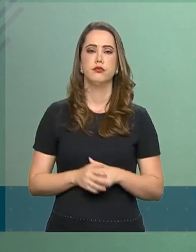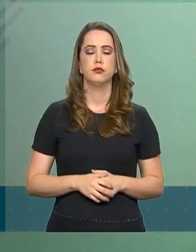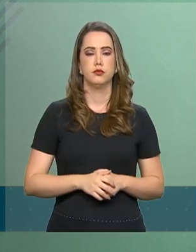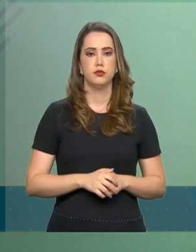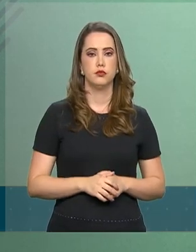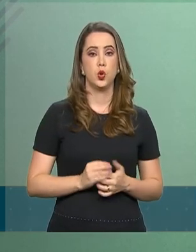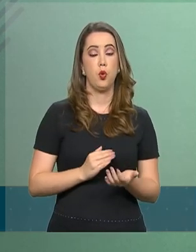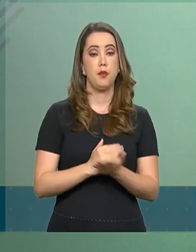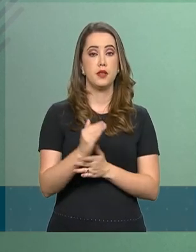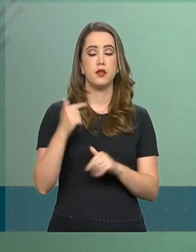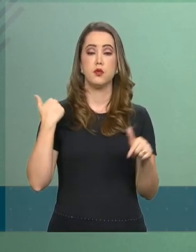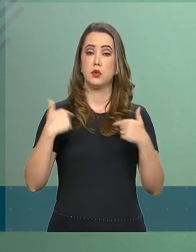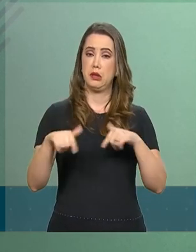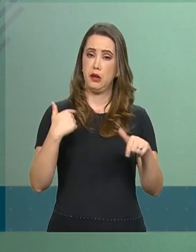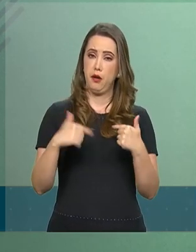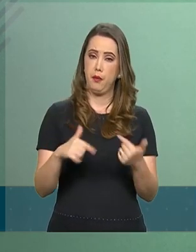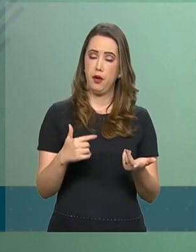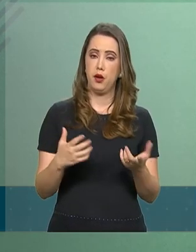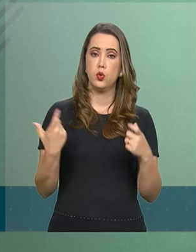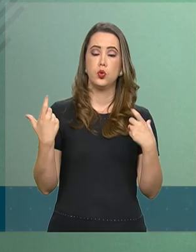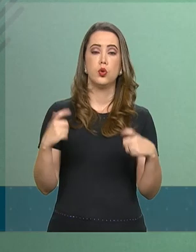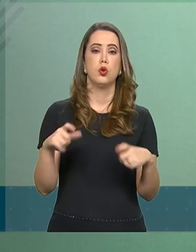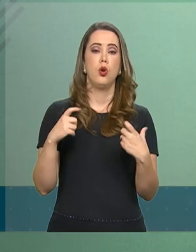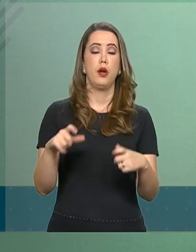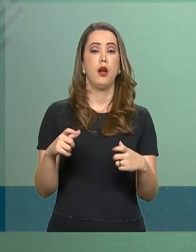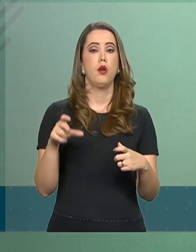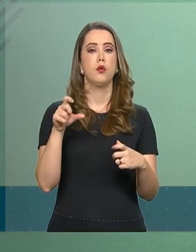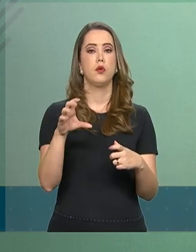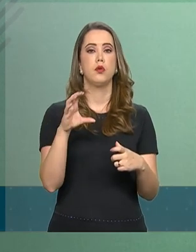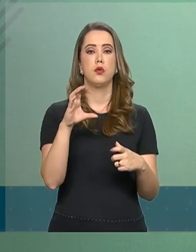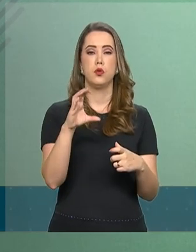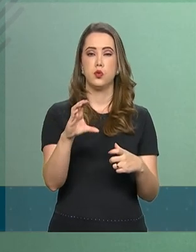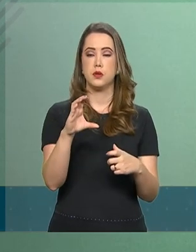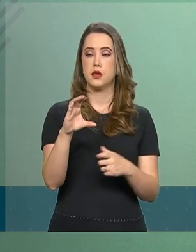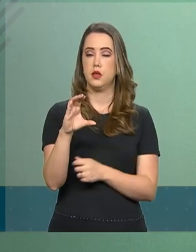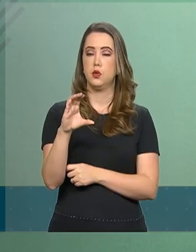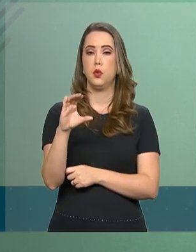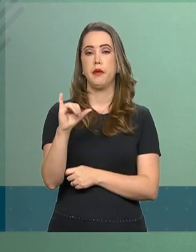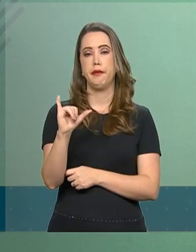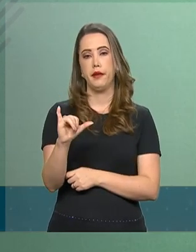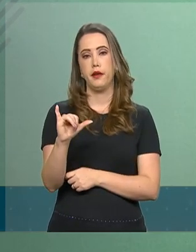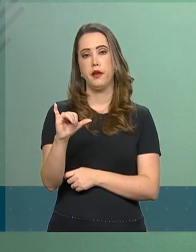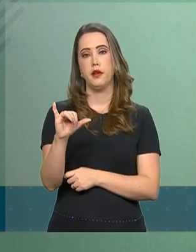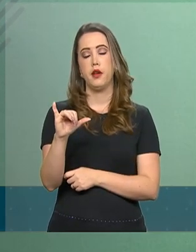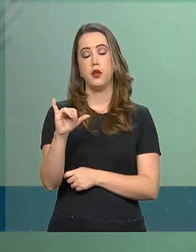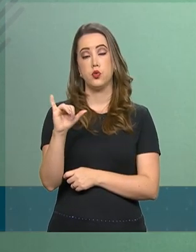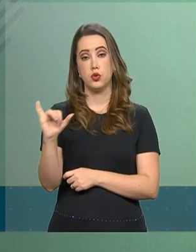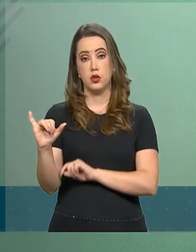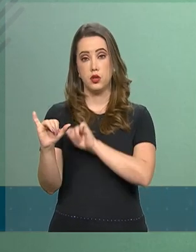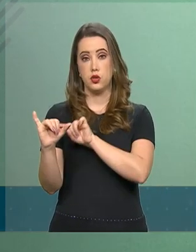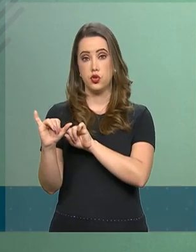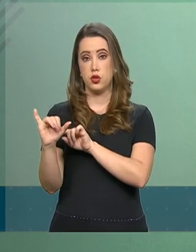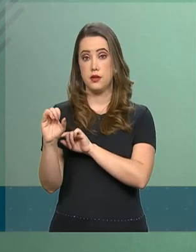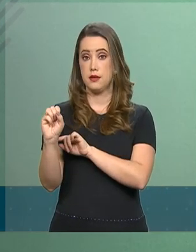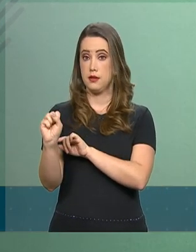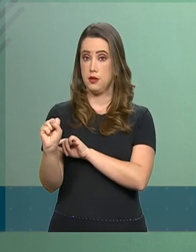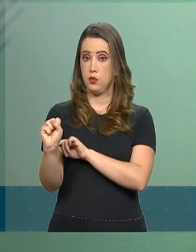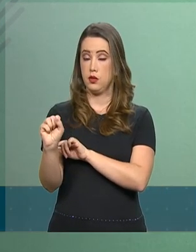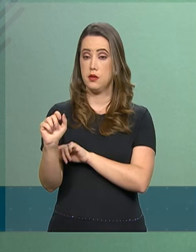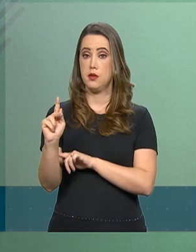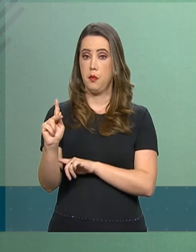início das atividades do centro integrado de inteligência de segurança pública nacional